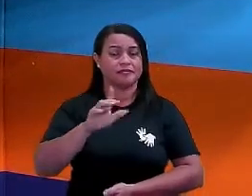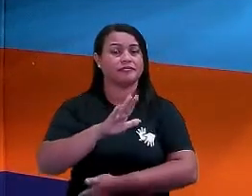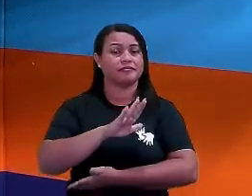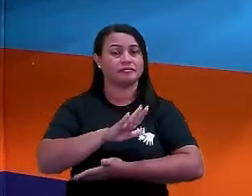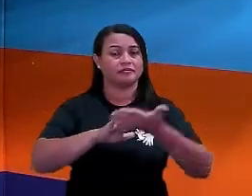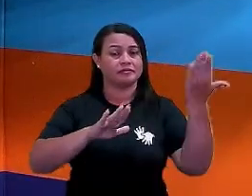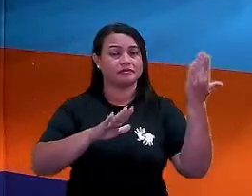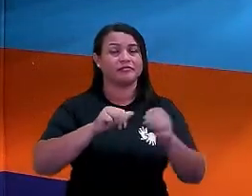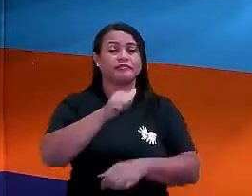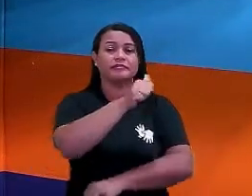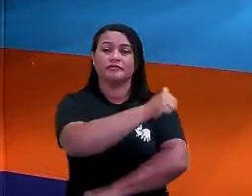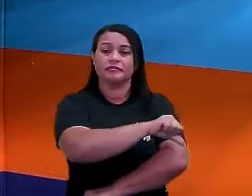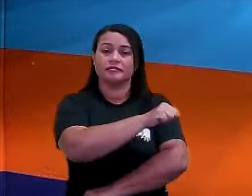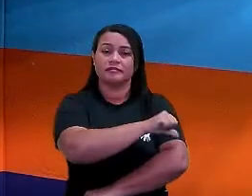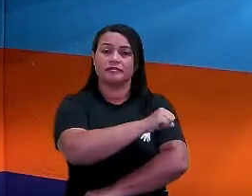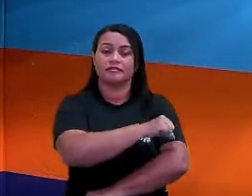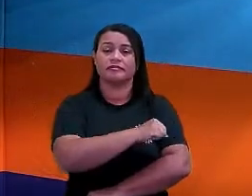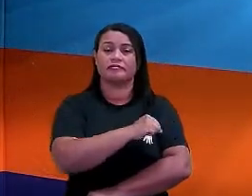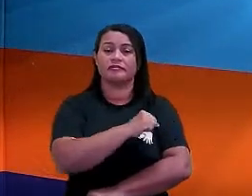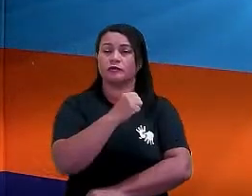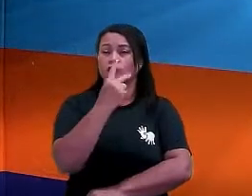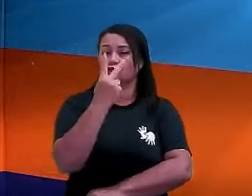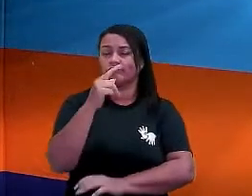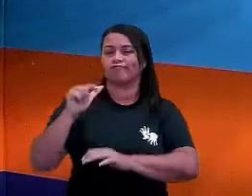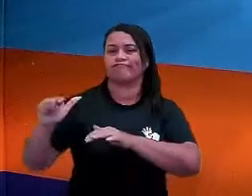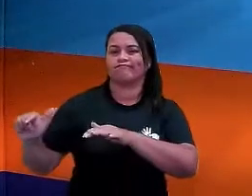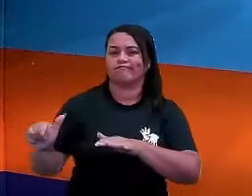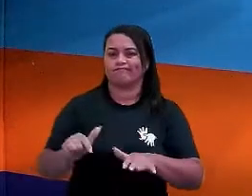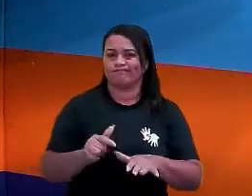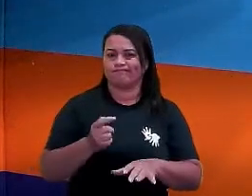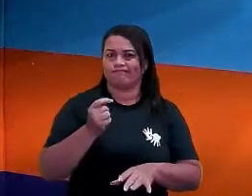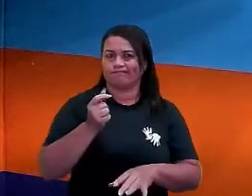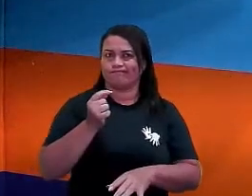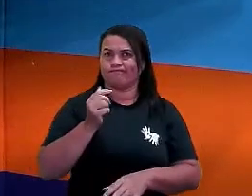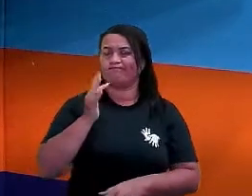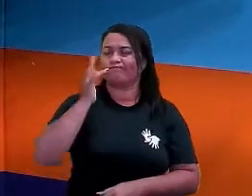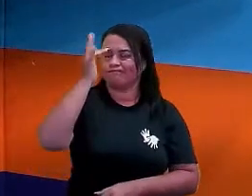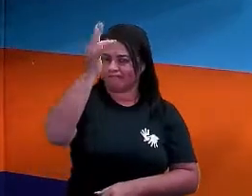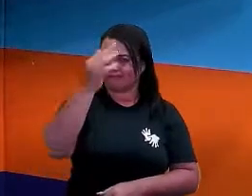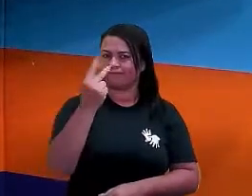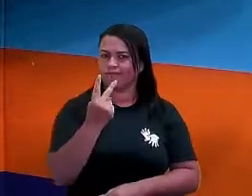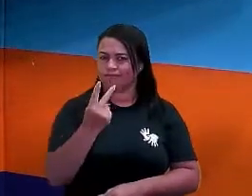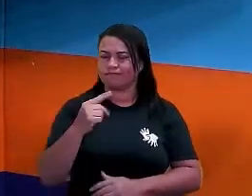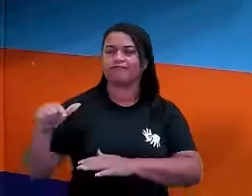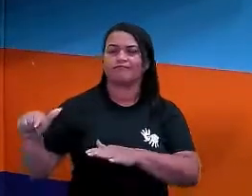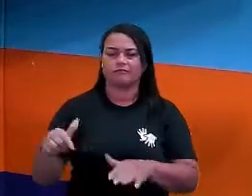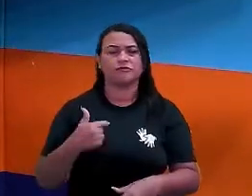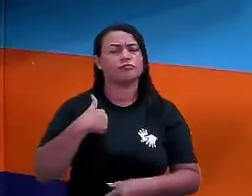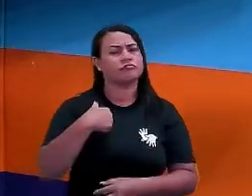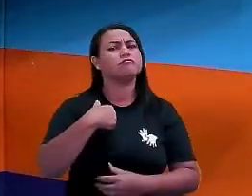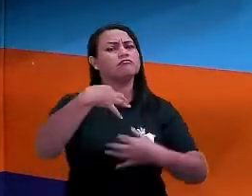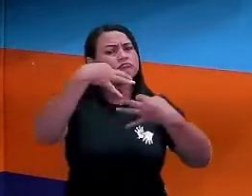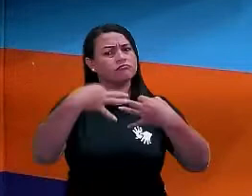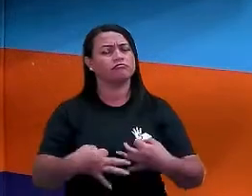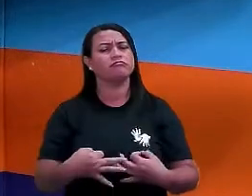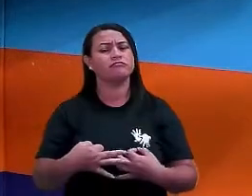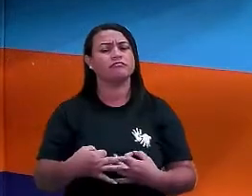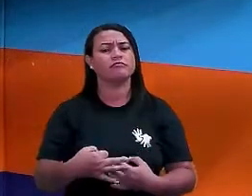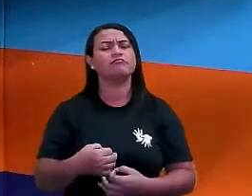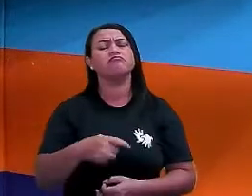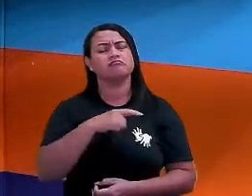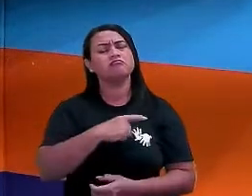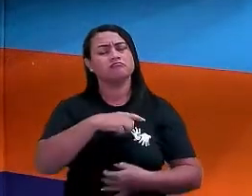viajando para o Rio em 2 semanas. Eu tenho certeza que ela vai. Já está tudo certo. Por isso que está aí, ó,